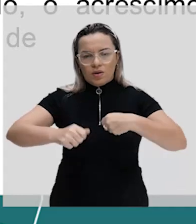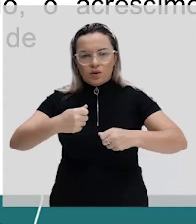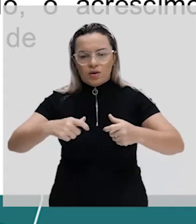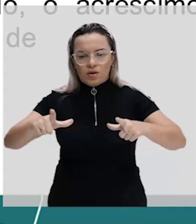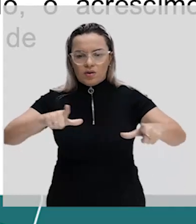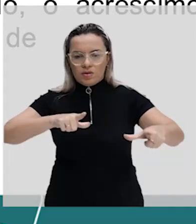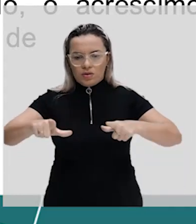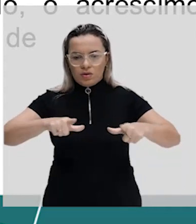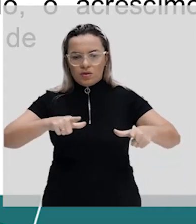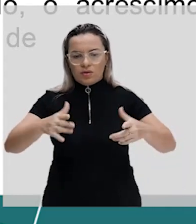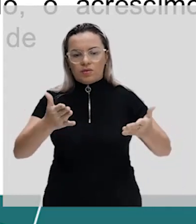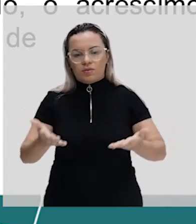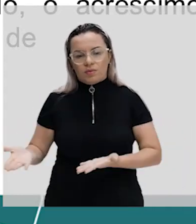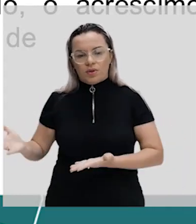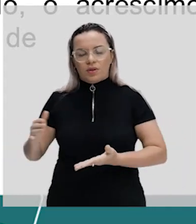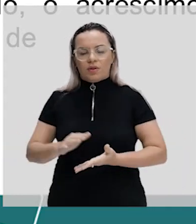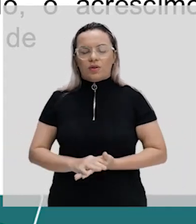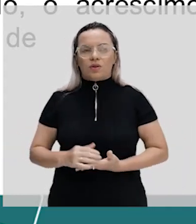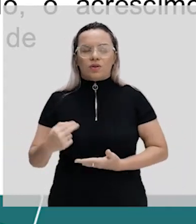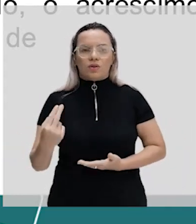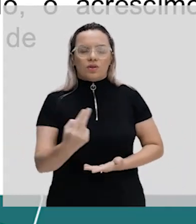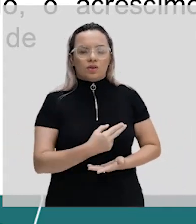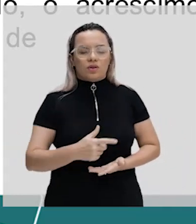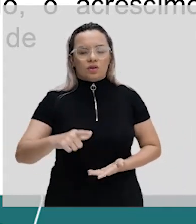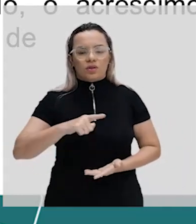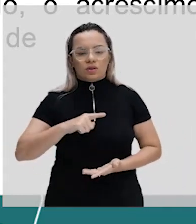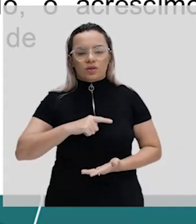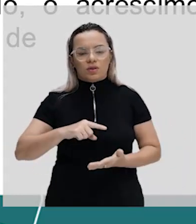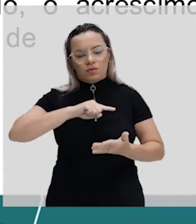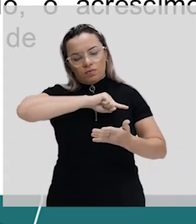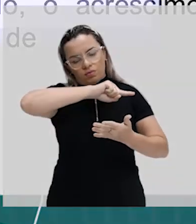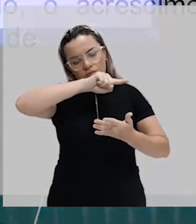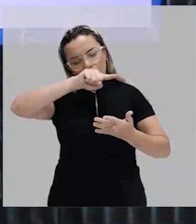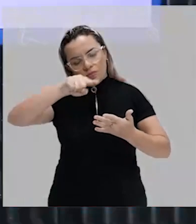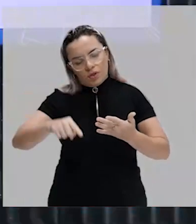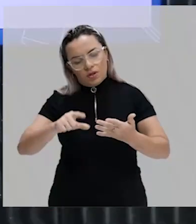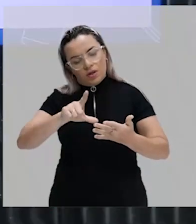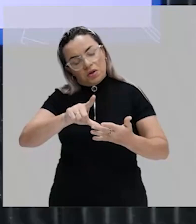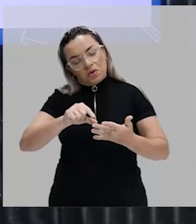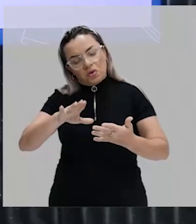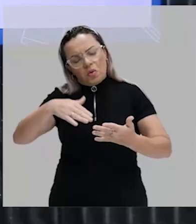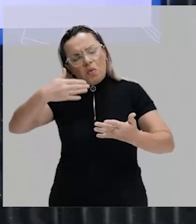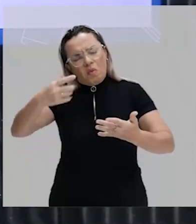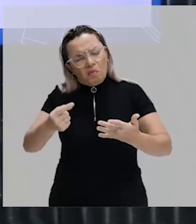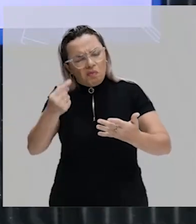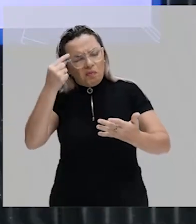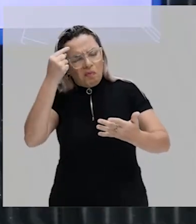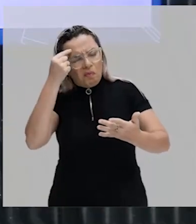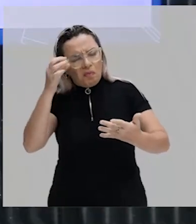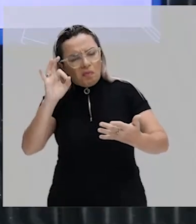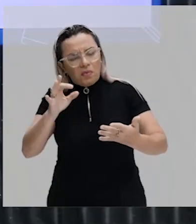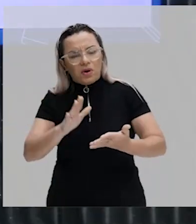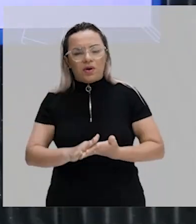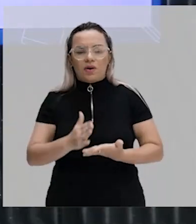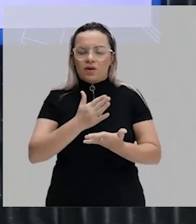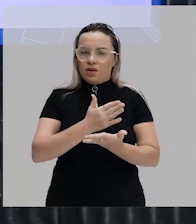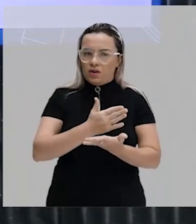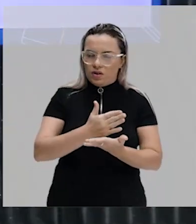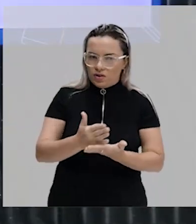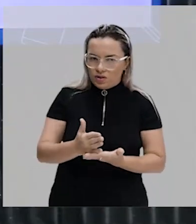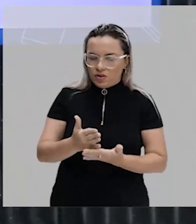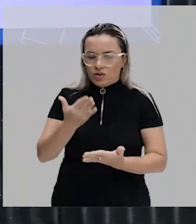ativa, tá? E aí nós temos aqui algumas opções. Para início de conversa, nós já vamos,